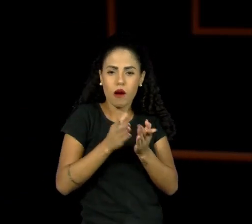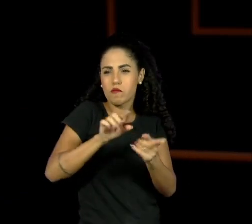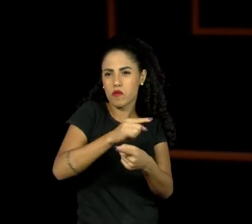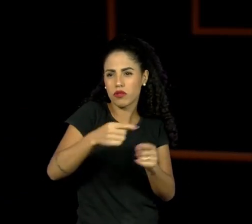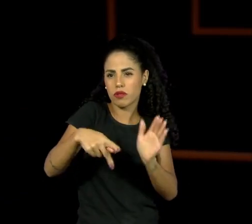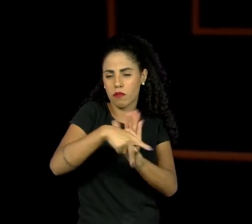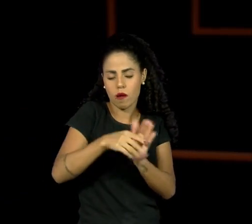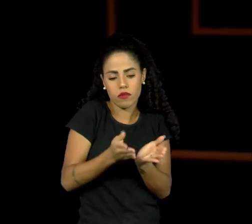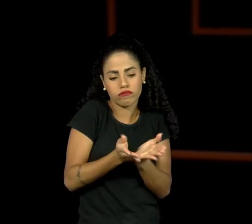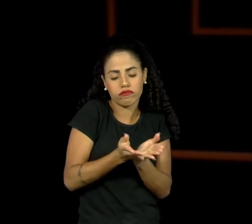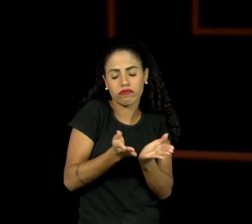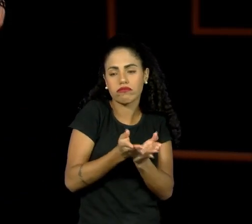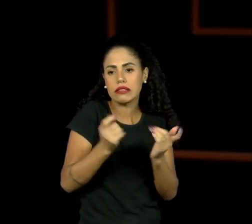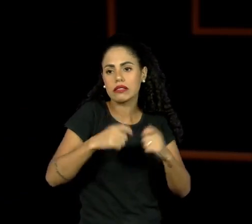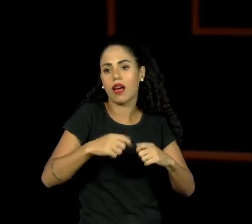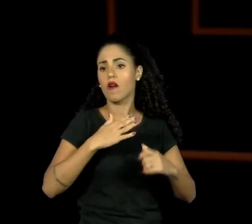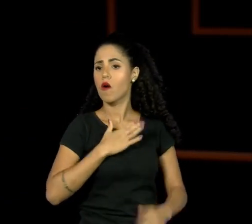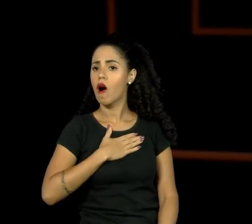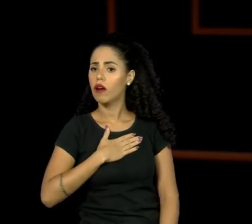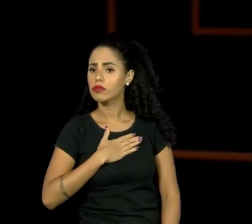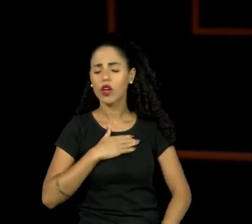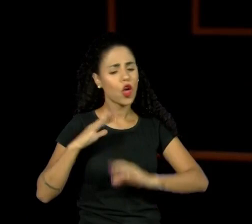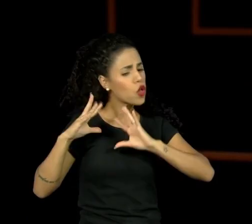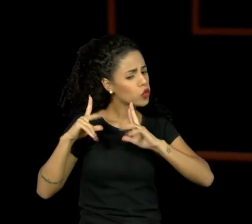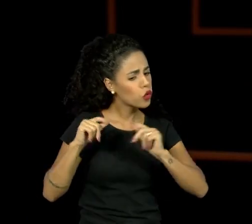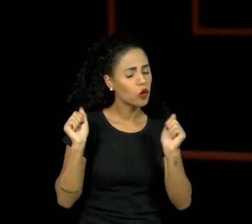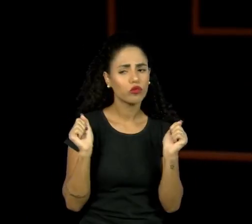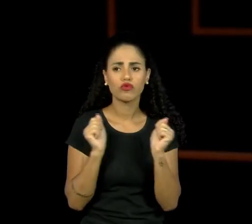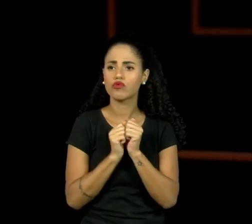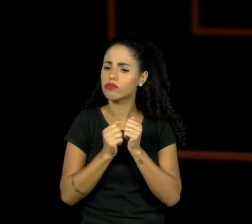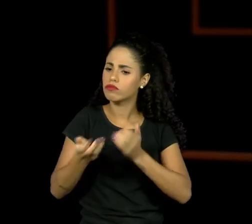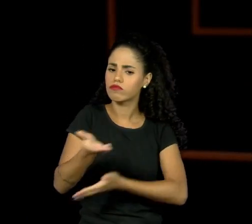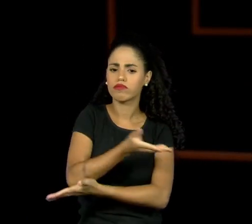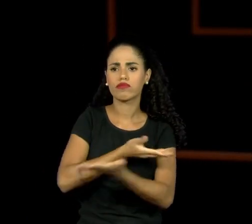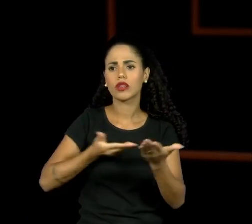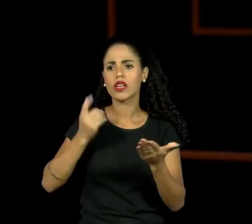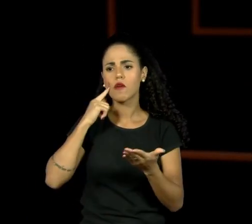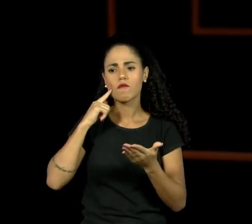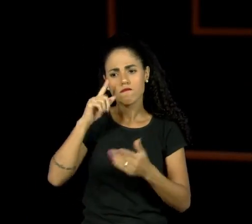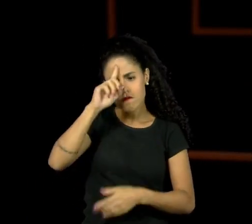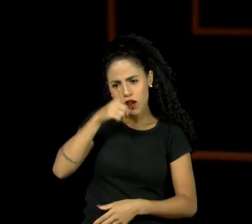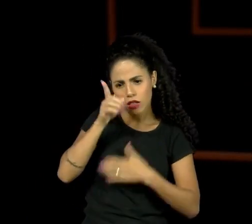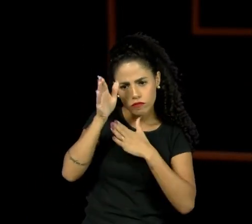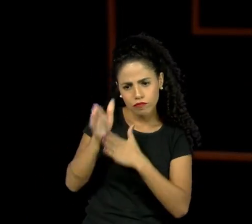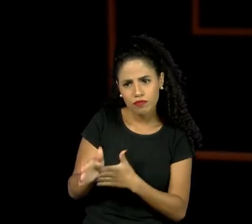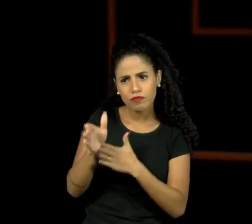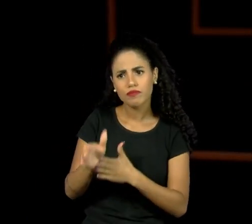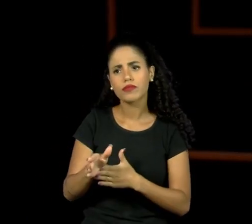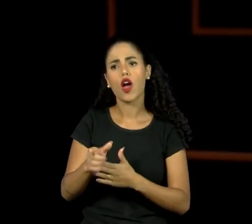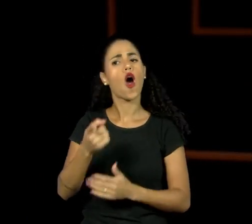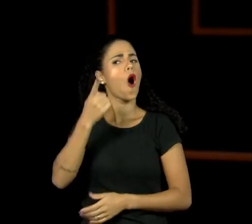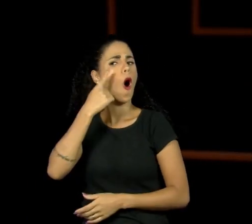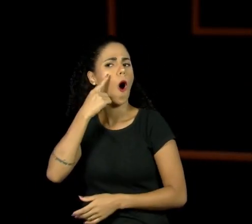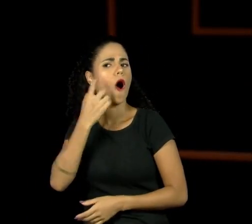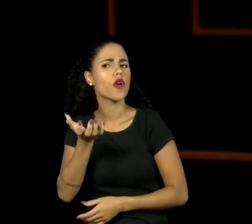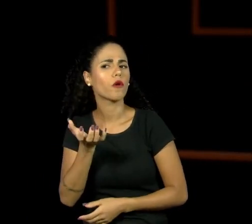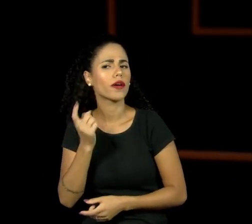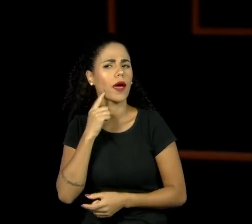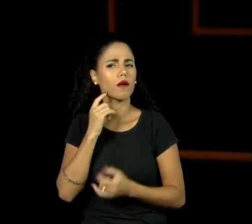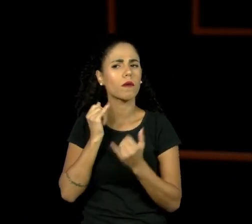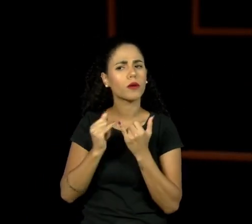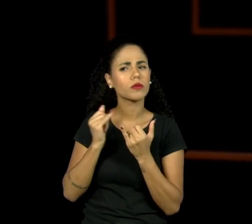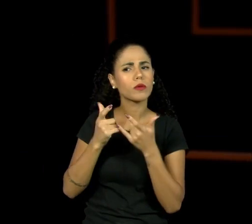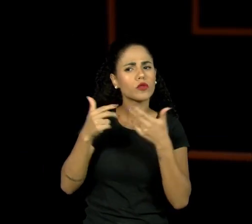toca muito, toca como a gente chama do secular, todos entenderam a minha direção musical. Às vezes eu falo, olha, eu quero um acorde que pareça um